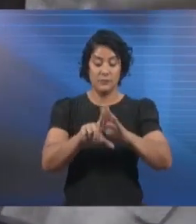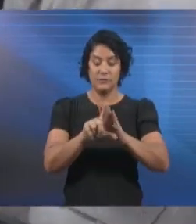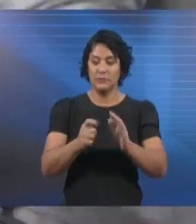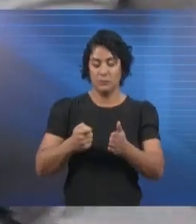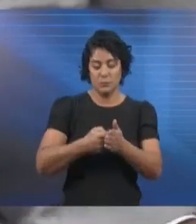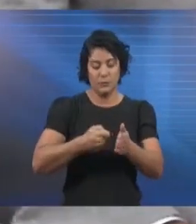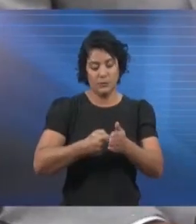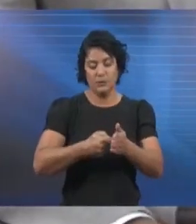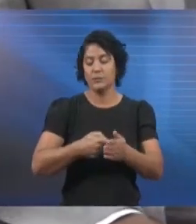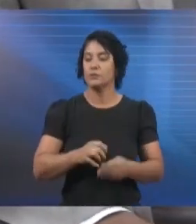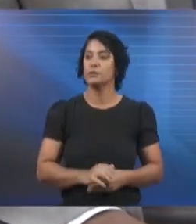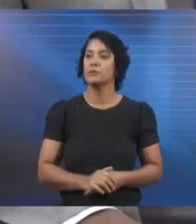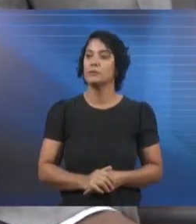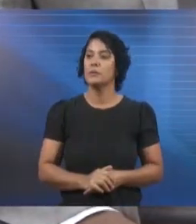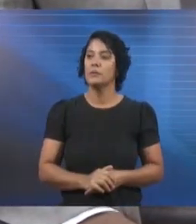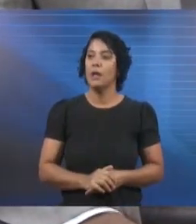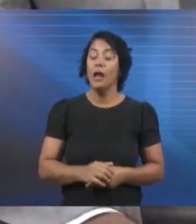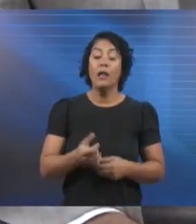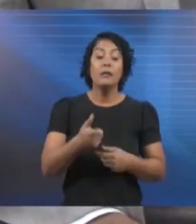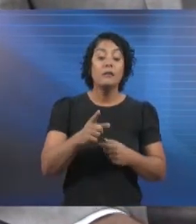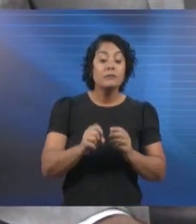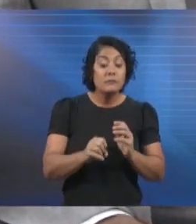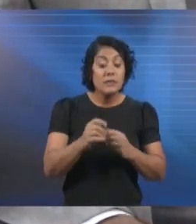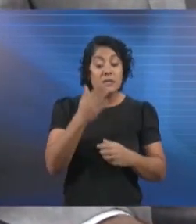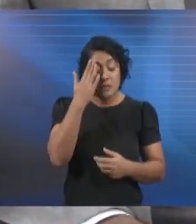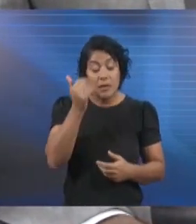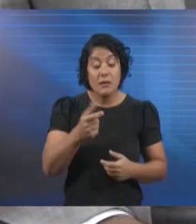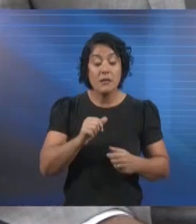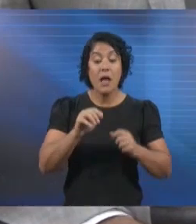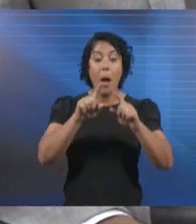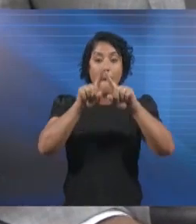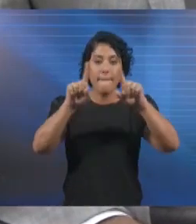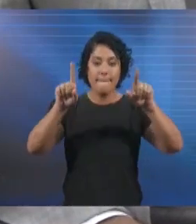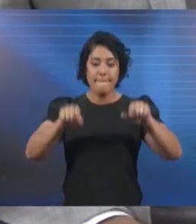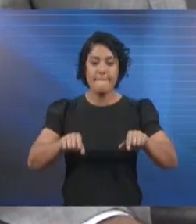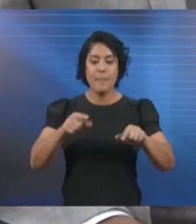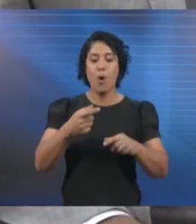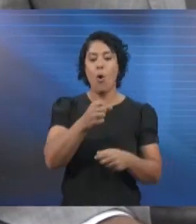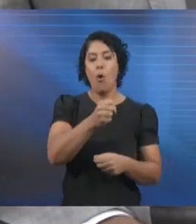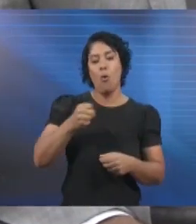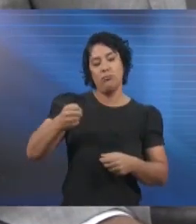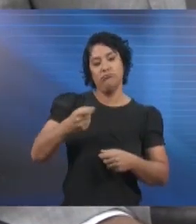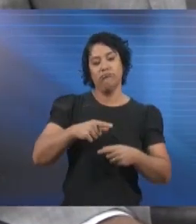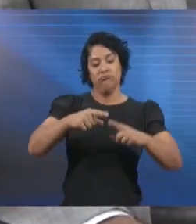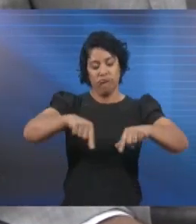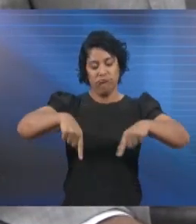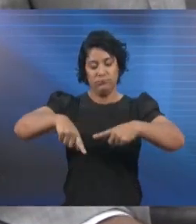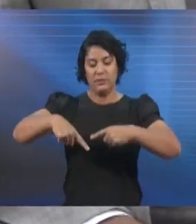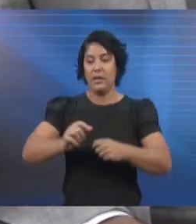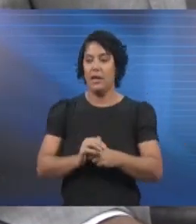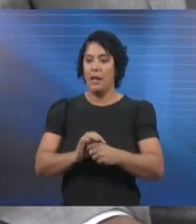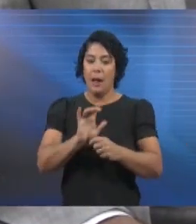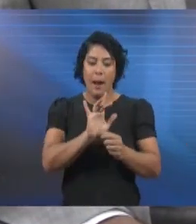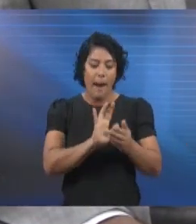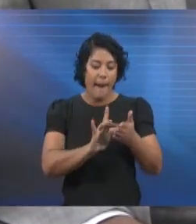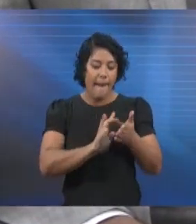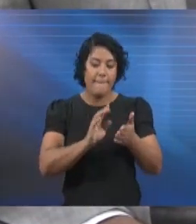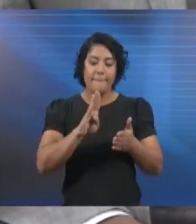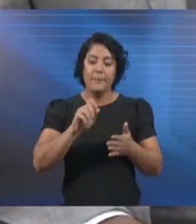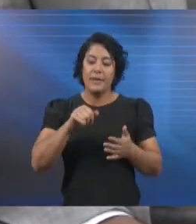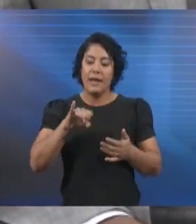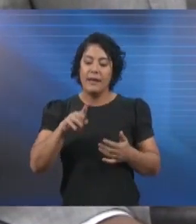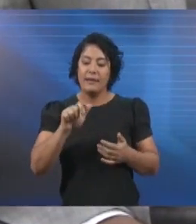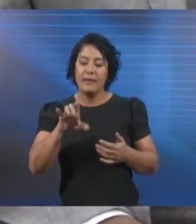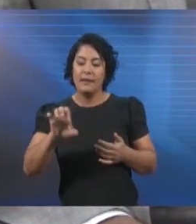sobre a obrigatoriedade da identificação das portas dos gabinetes e sala dos órgãos públicos em linguagem Braile no âmbito do